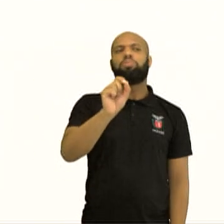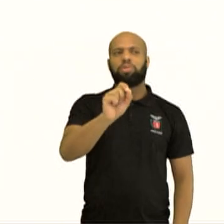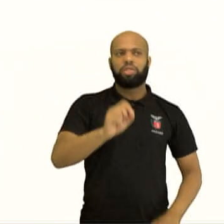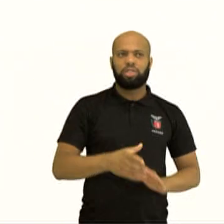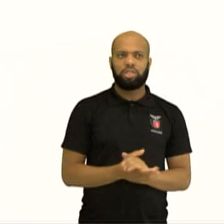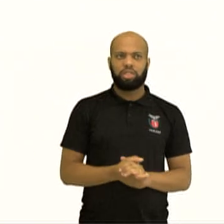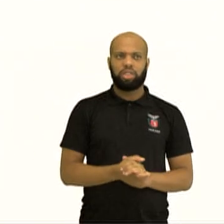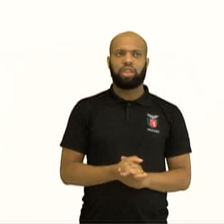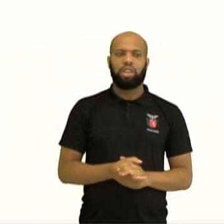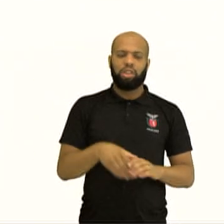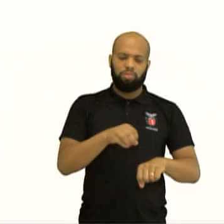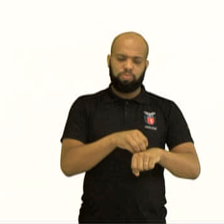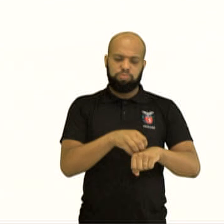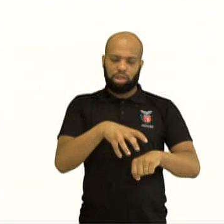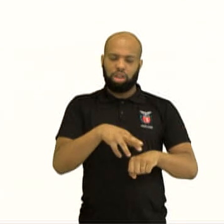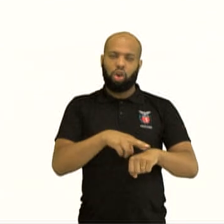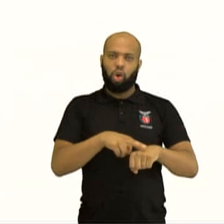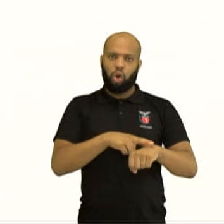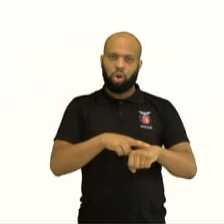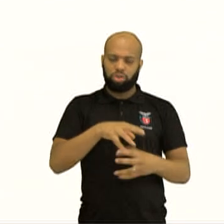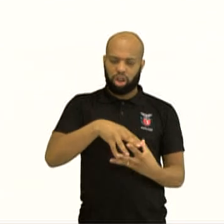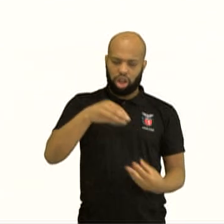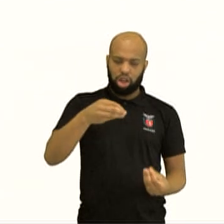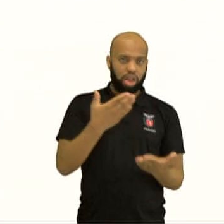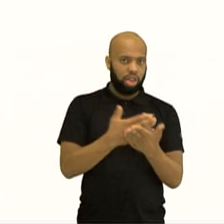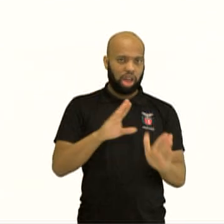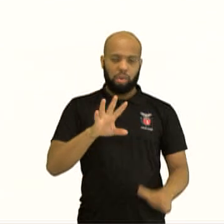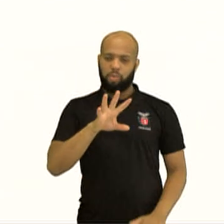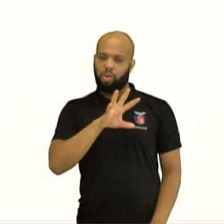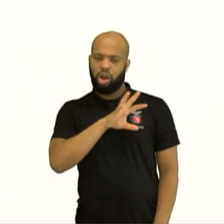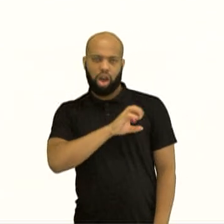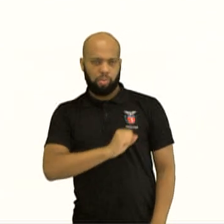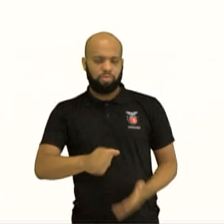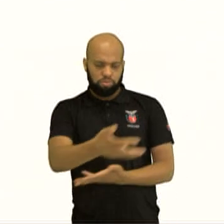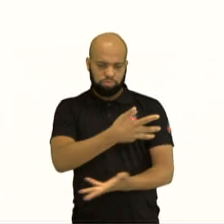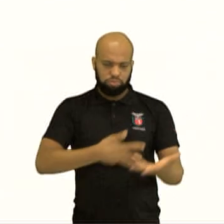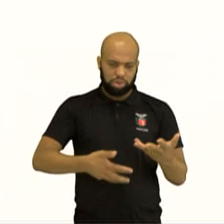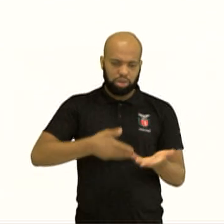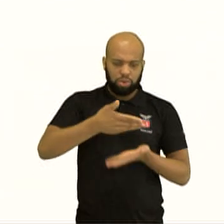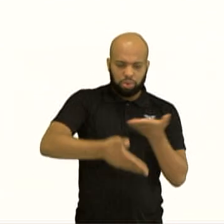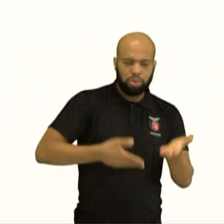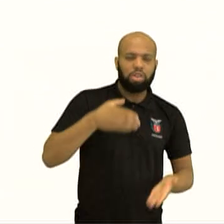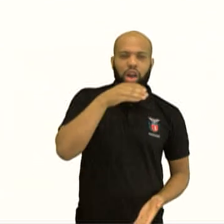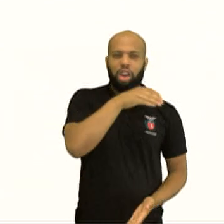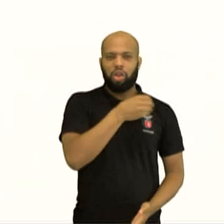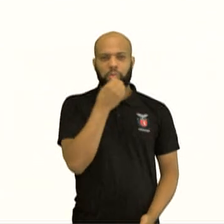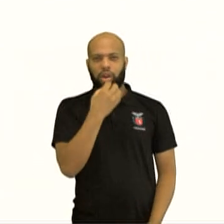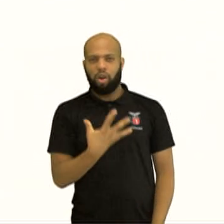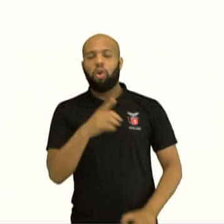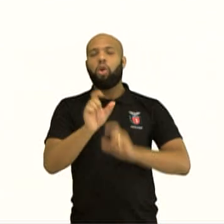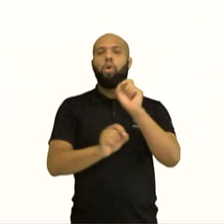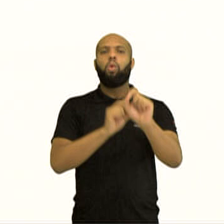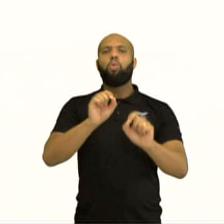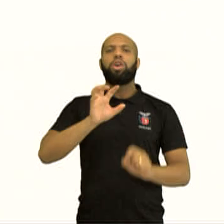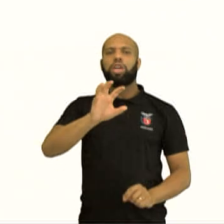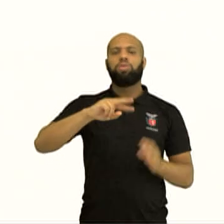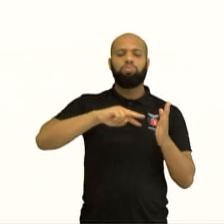Ó, hematoma na alma, encerrou-se um amor generoso, transmitiu seu calor. O que isso